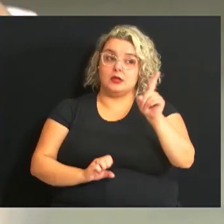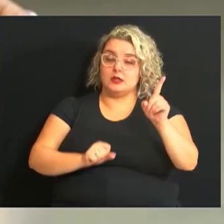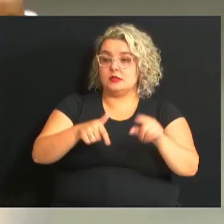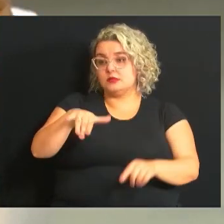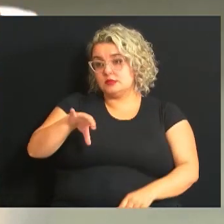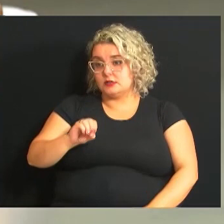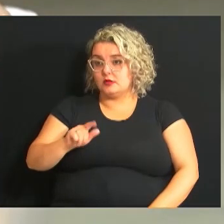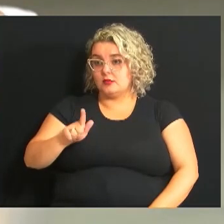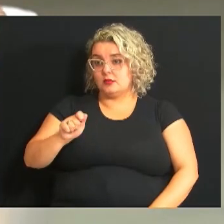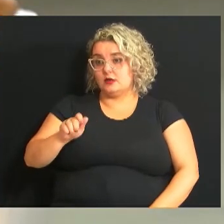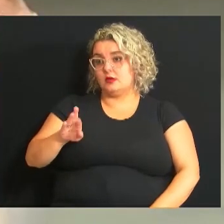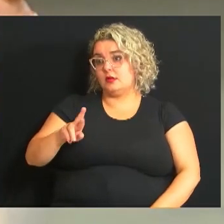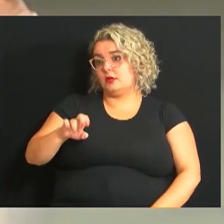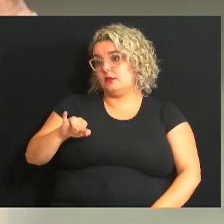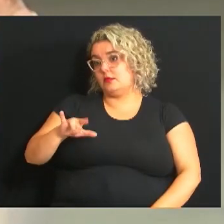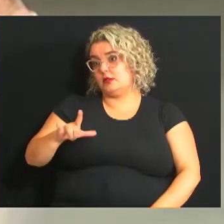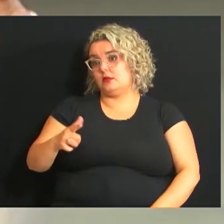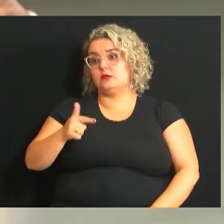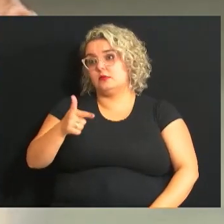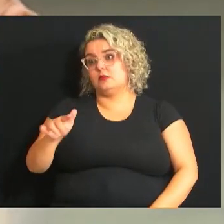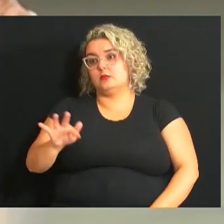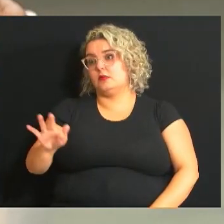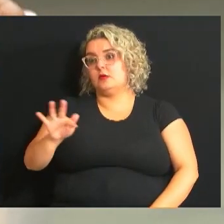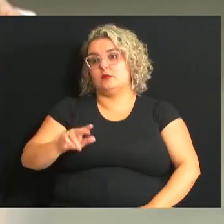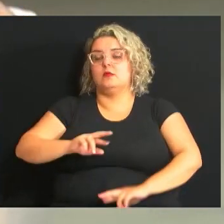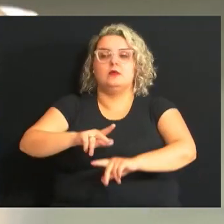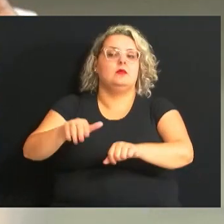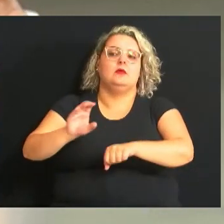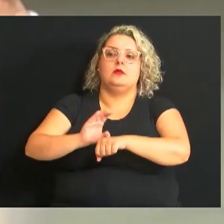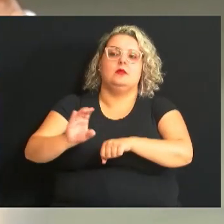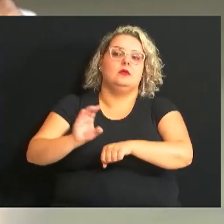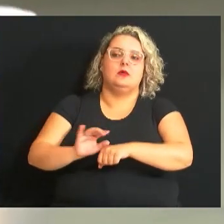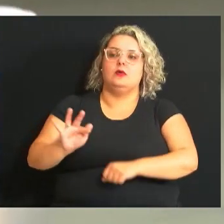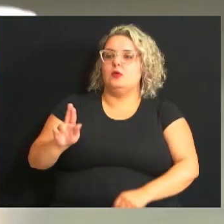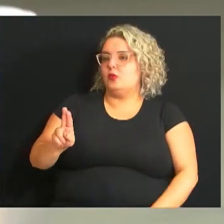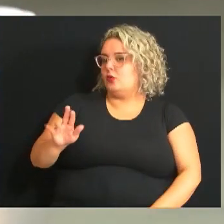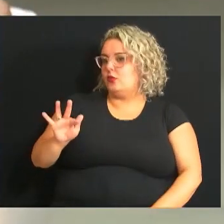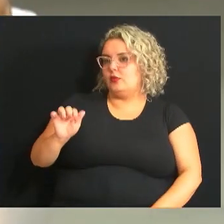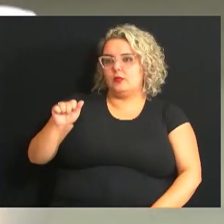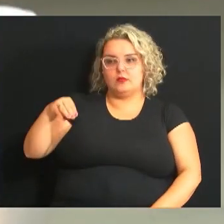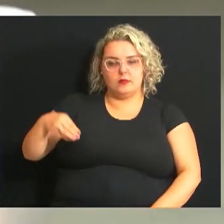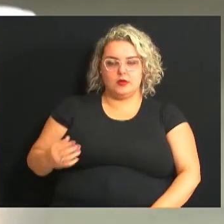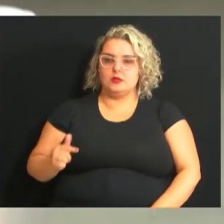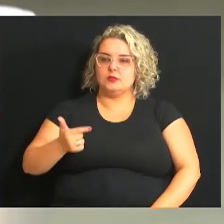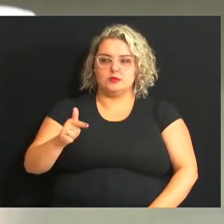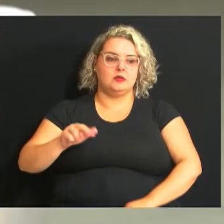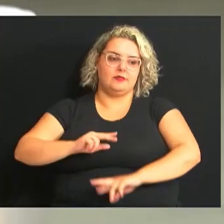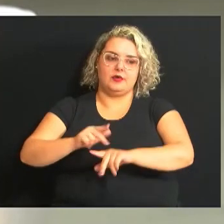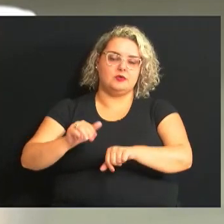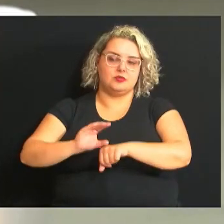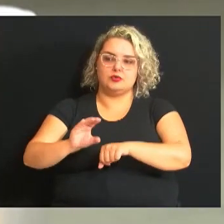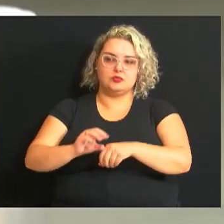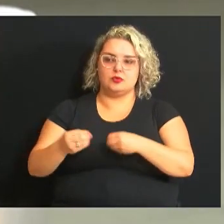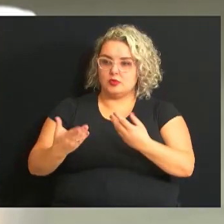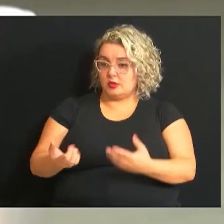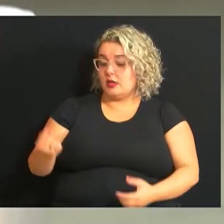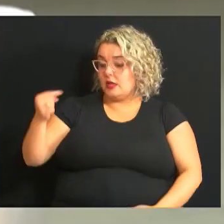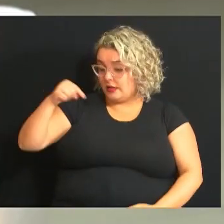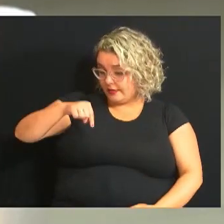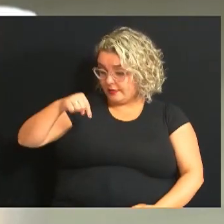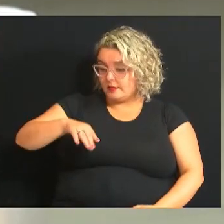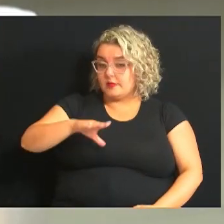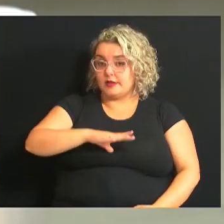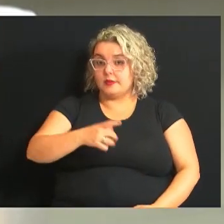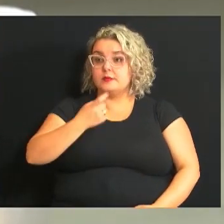com vários cursos. O próprio UFAM do Amazonas não tem vários cursos para oferecer. Então, vir para cá e fazer um curso que